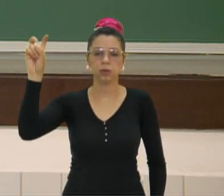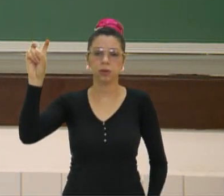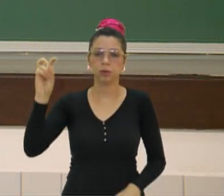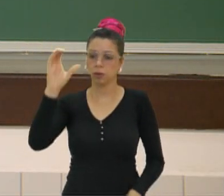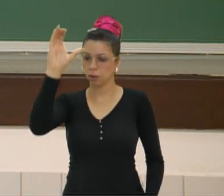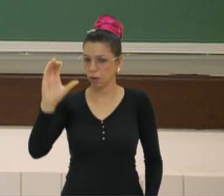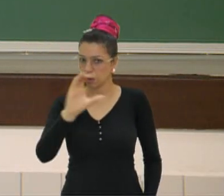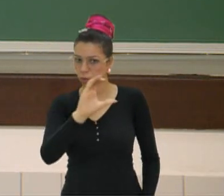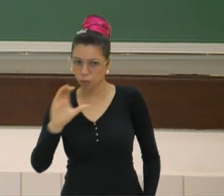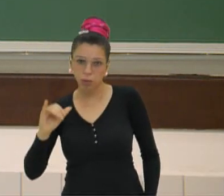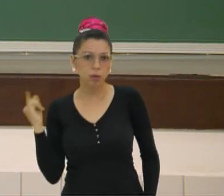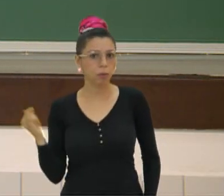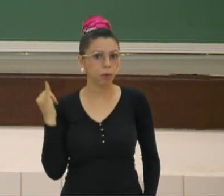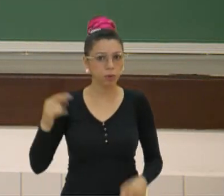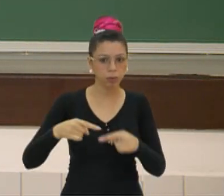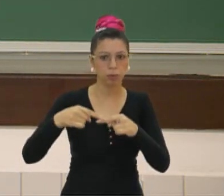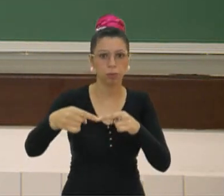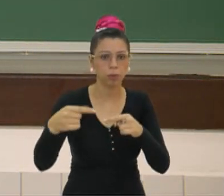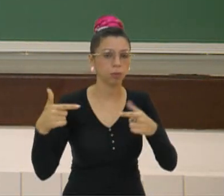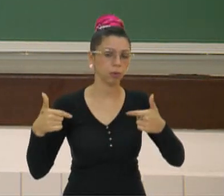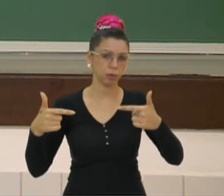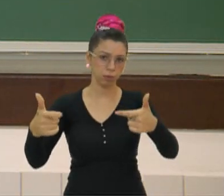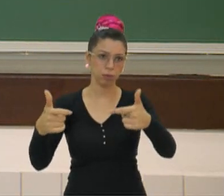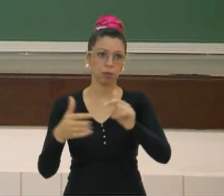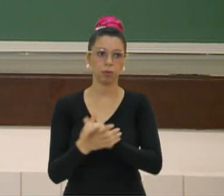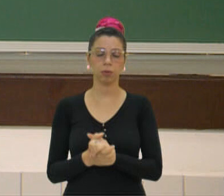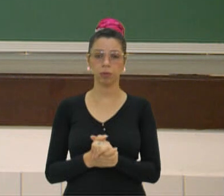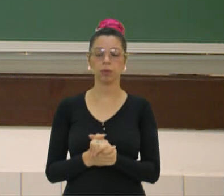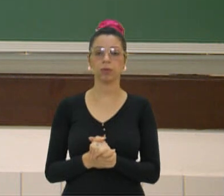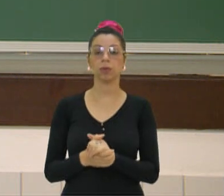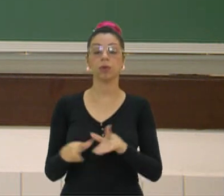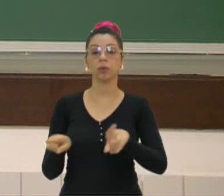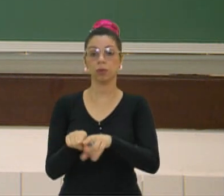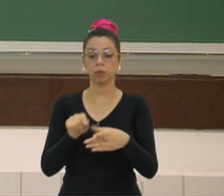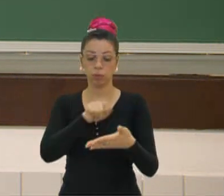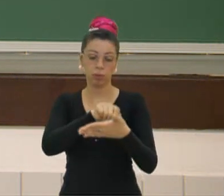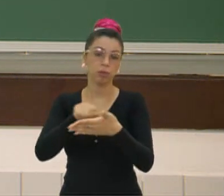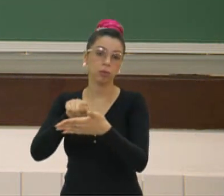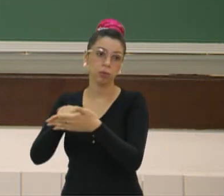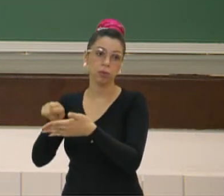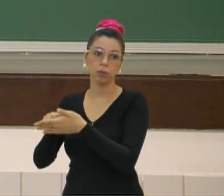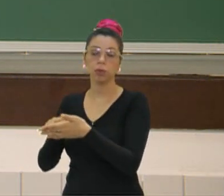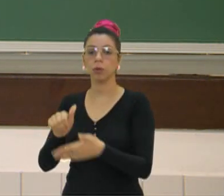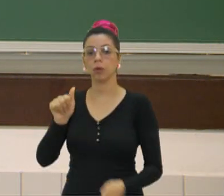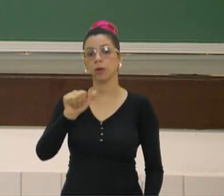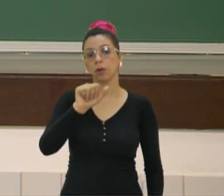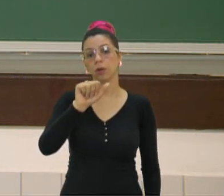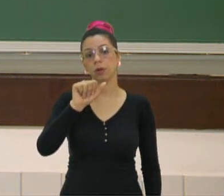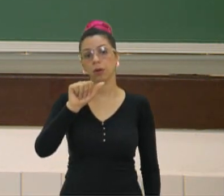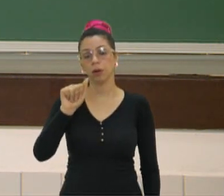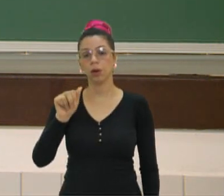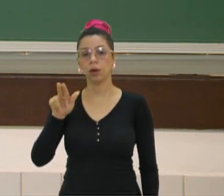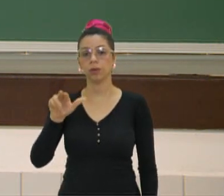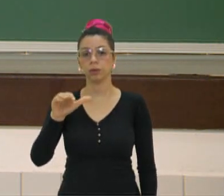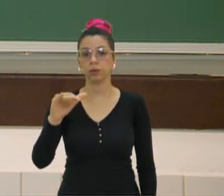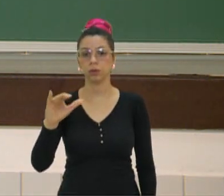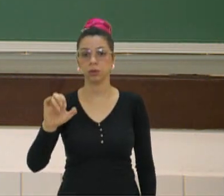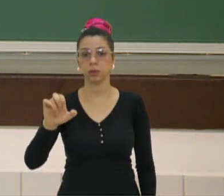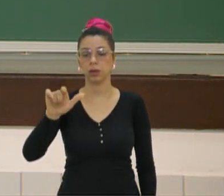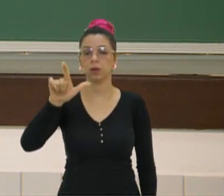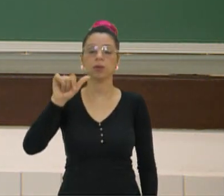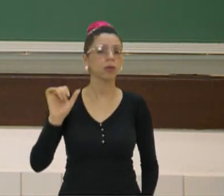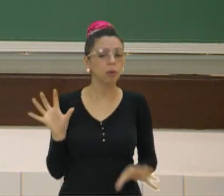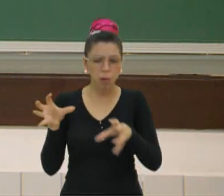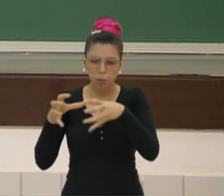no Brasil, como o jurista Sobral Pinto ou os escritores Alceu de Amoroso Lima e o Gustavo Corsão. Então, era um